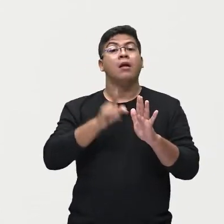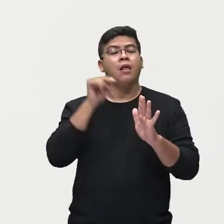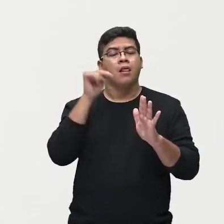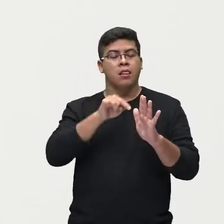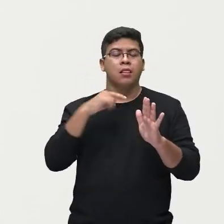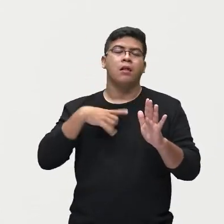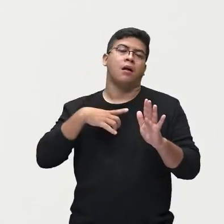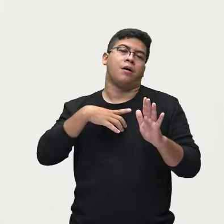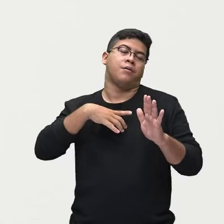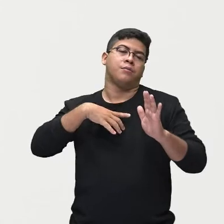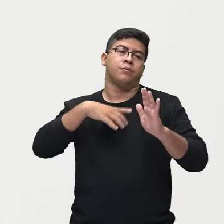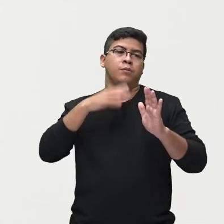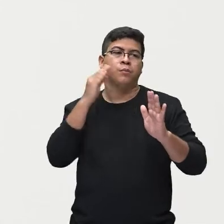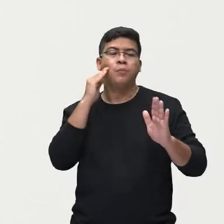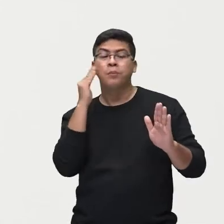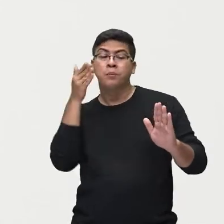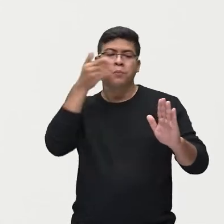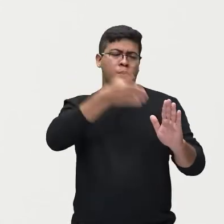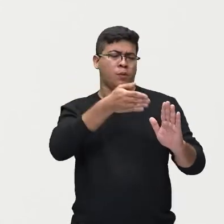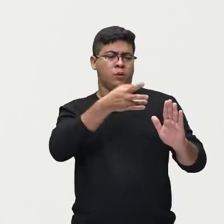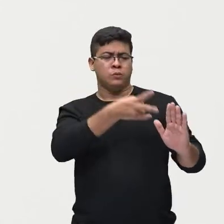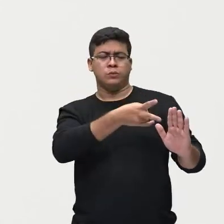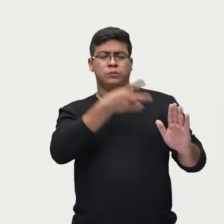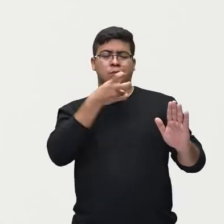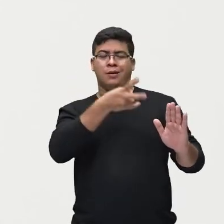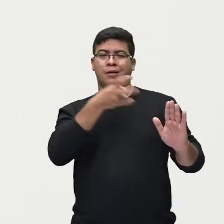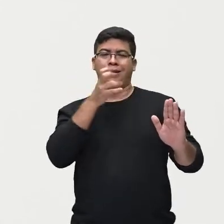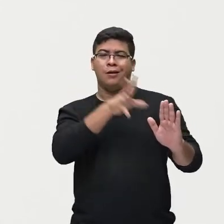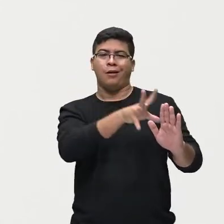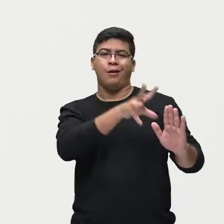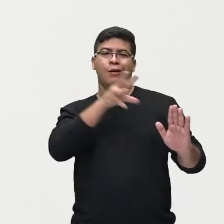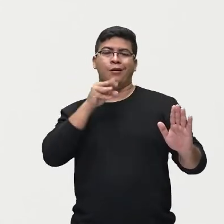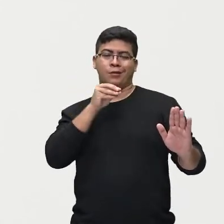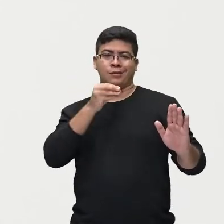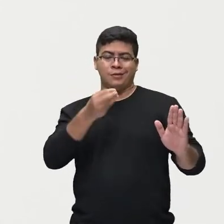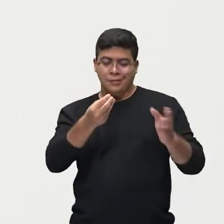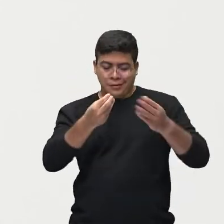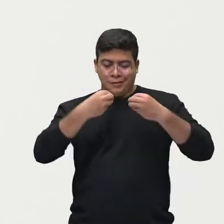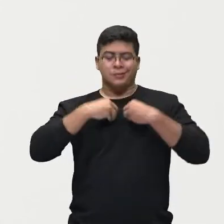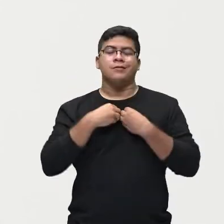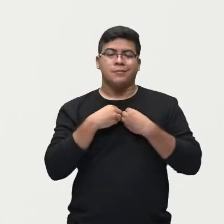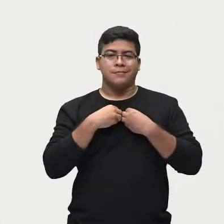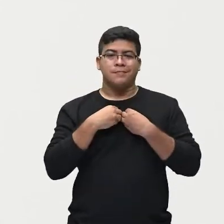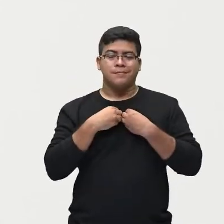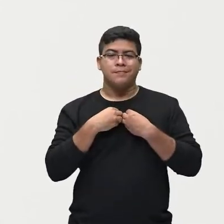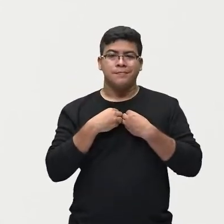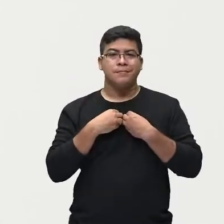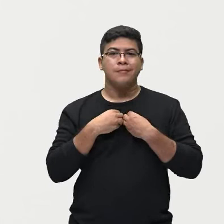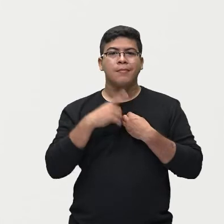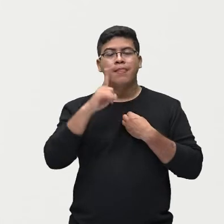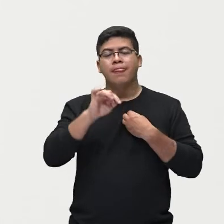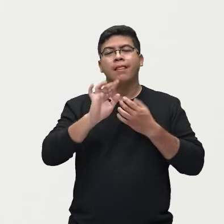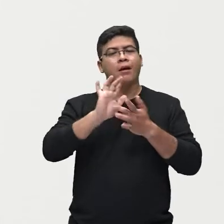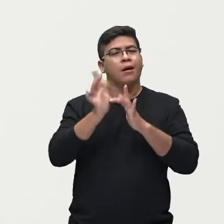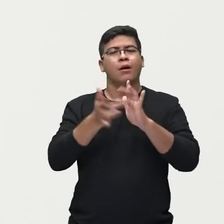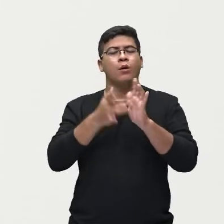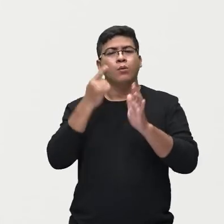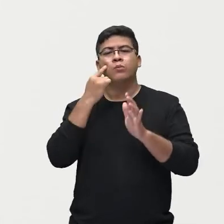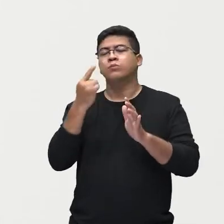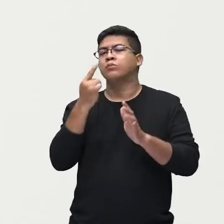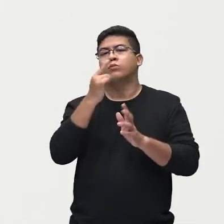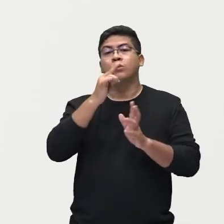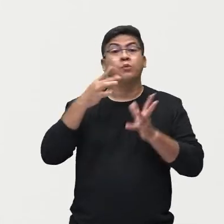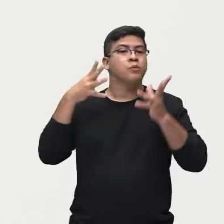ele é a pessoa que deve influenciar o cristão. O cristão procurará conduzir a sua vida através de tudo aquilo que